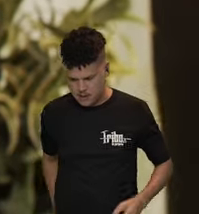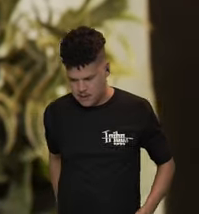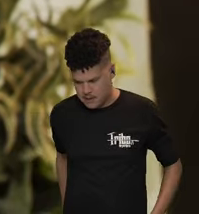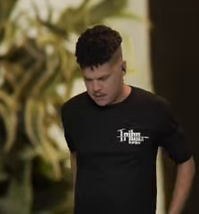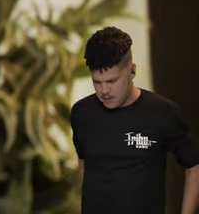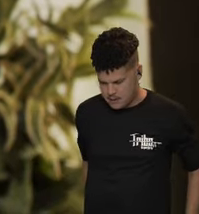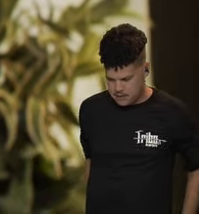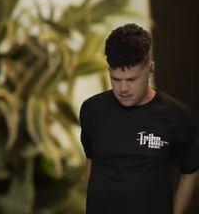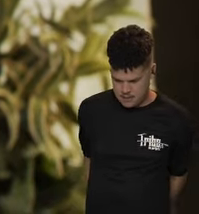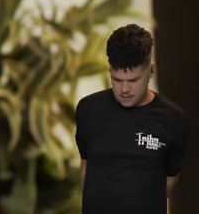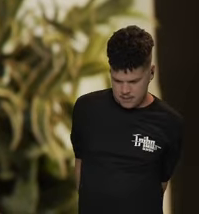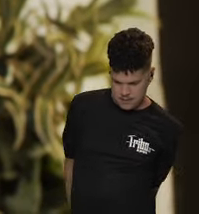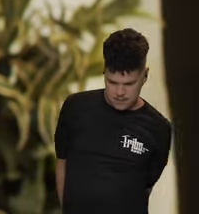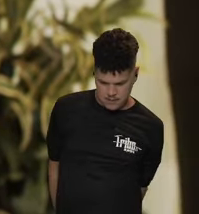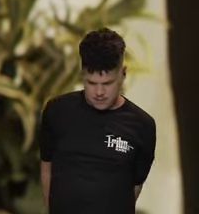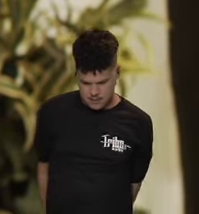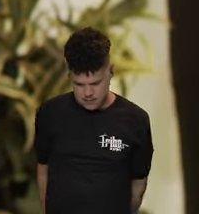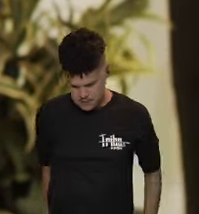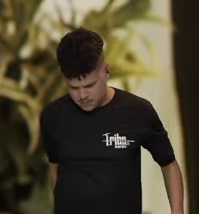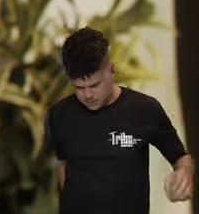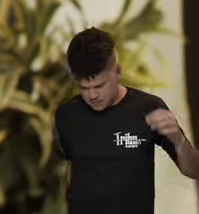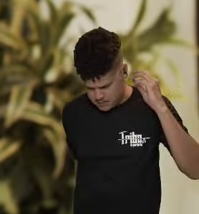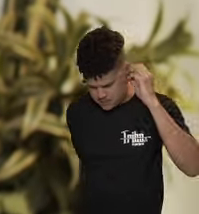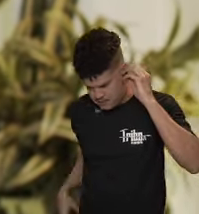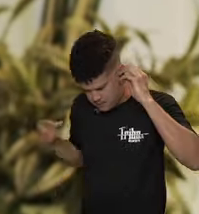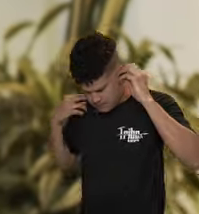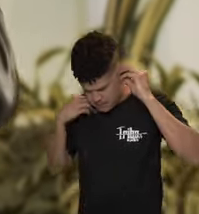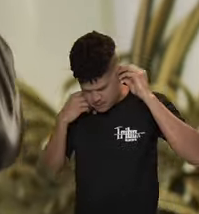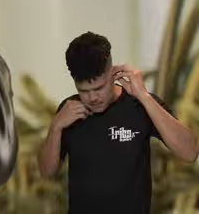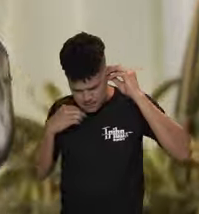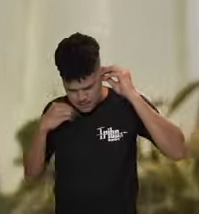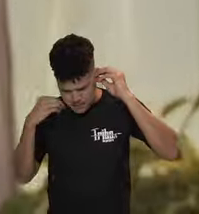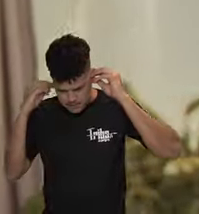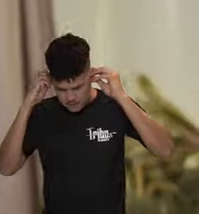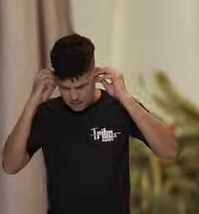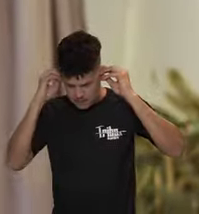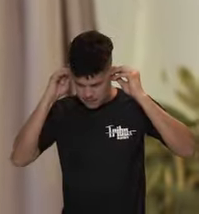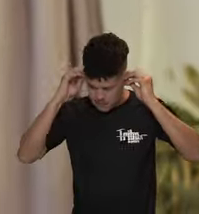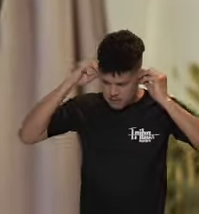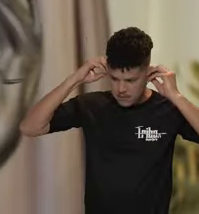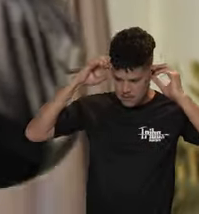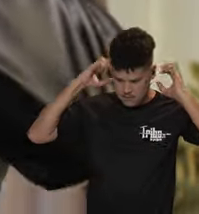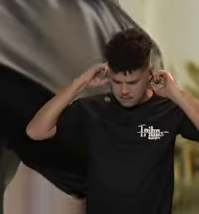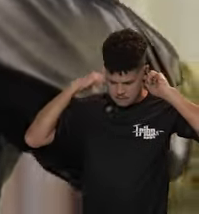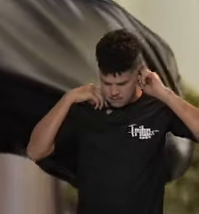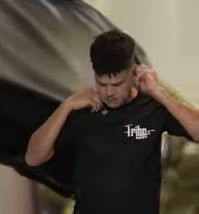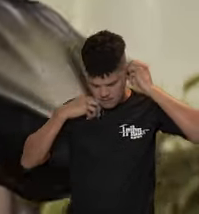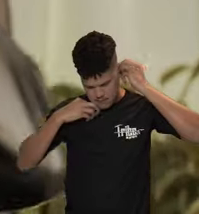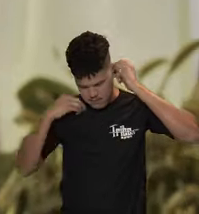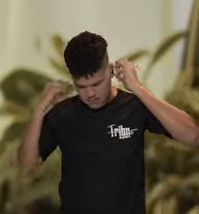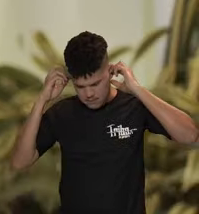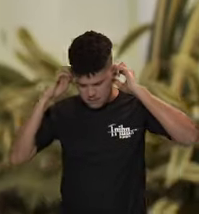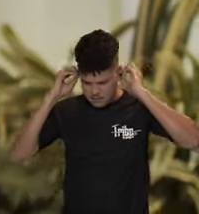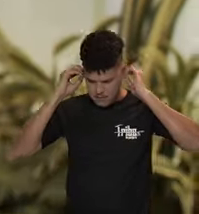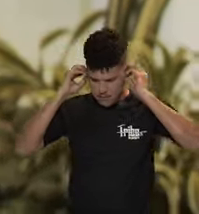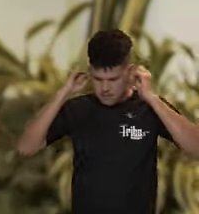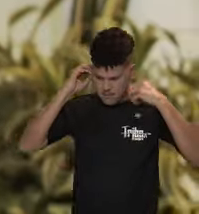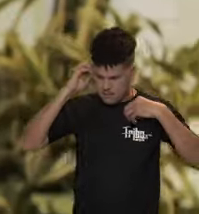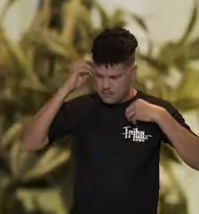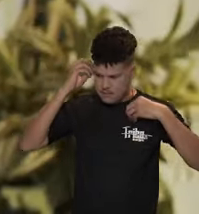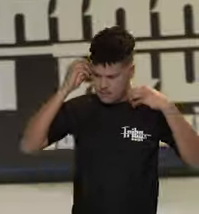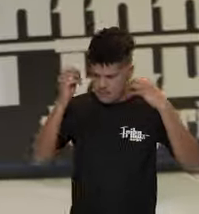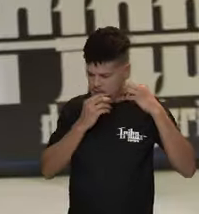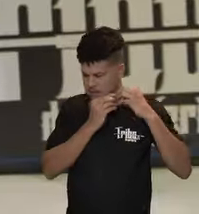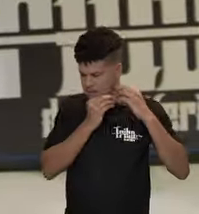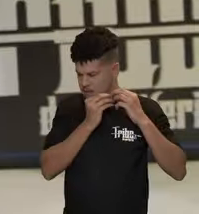tivesse. A não ser aqui em casa, né, mano? Em tamo casa. Nesse isolamento aí. Chamei o Luke aí pra gente fazer essa parceria. Deu